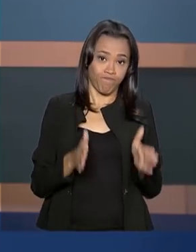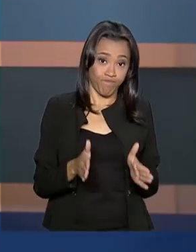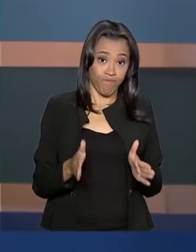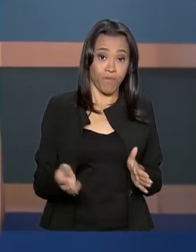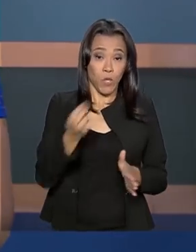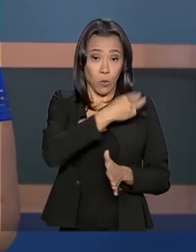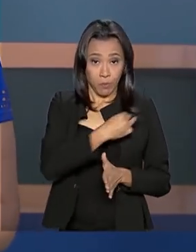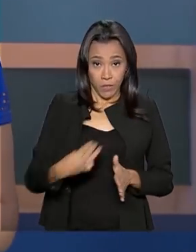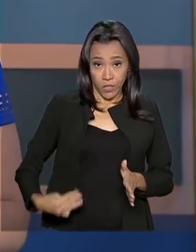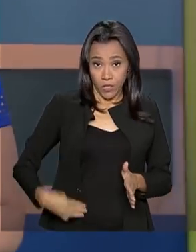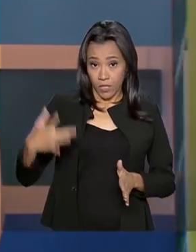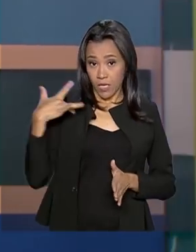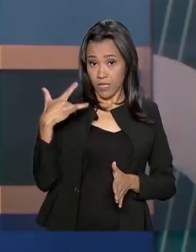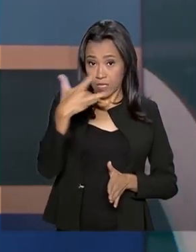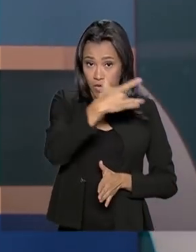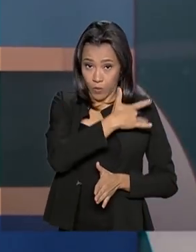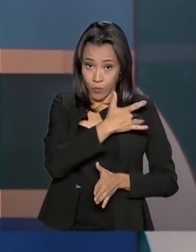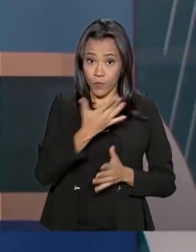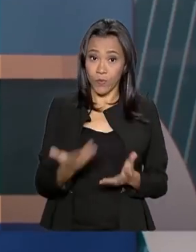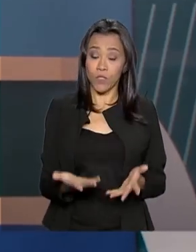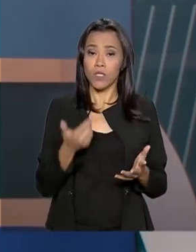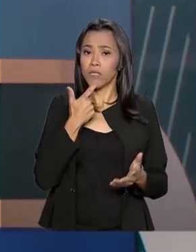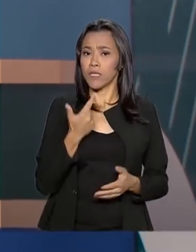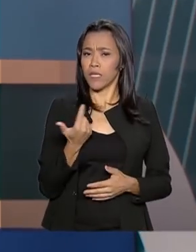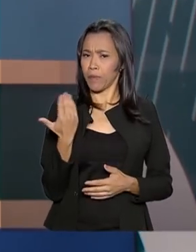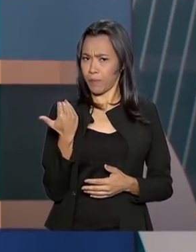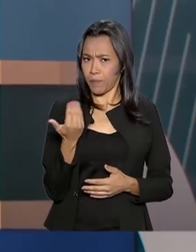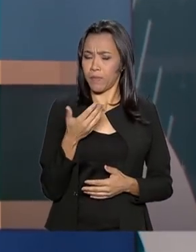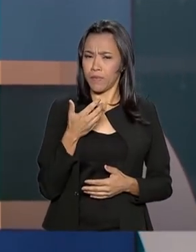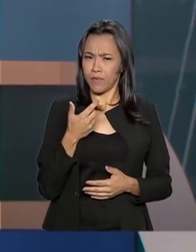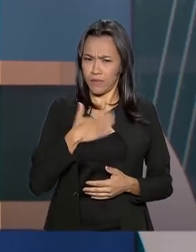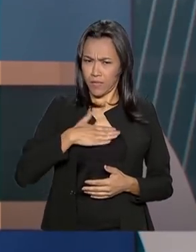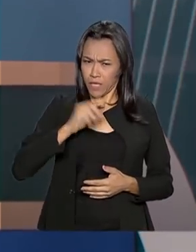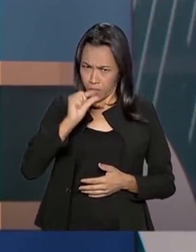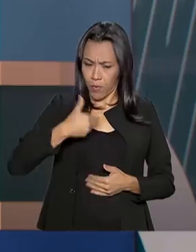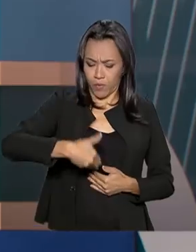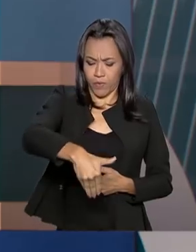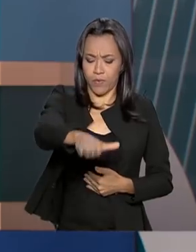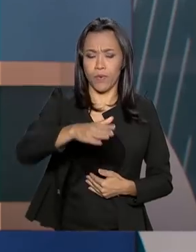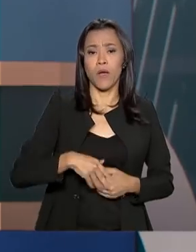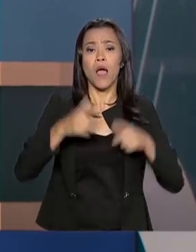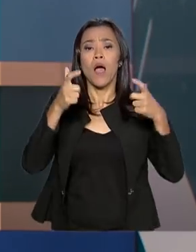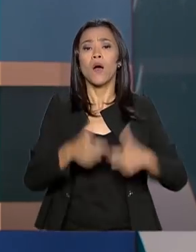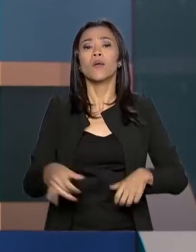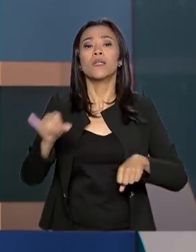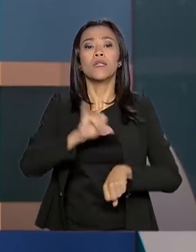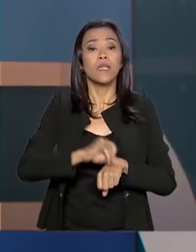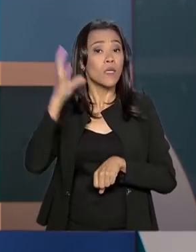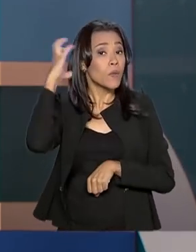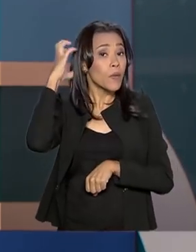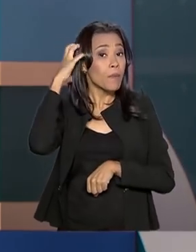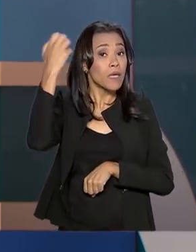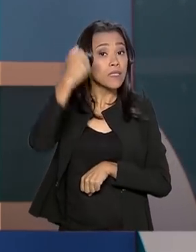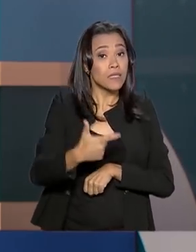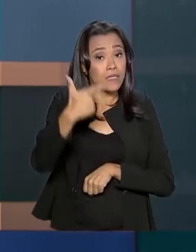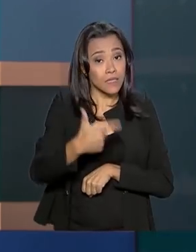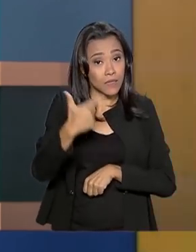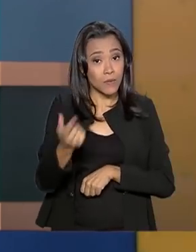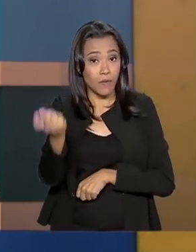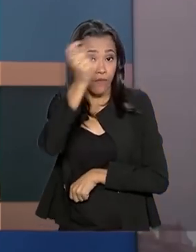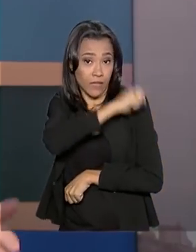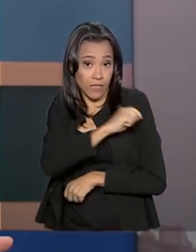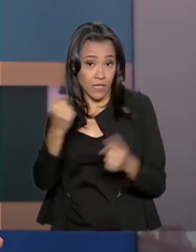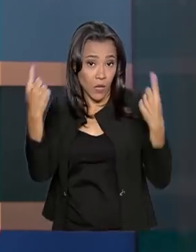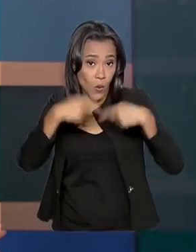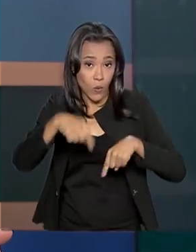O ministro da Saúde, Luiz Henrique Mandetta, lança daqui a pouco às 10 horas da manhã em Cuiabá a segunda fase da campanha de vacinação contra a gripe,